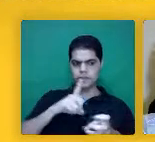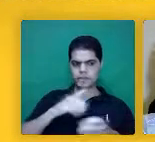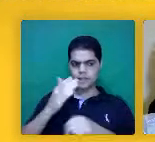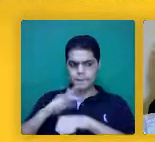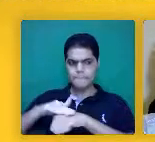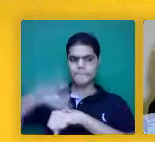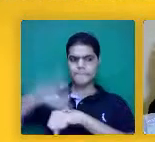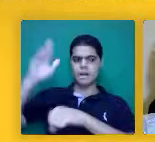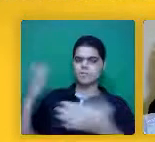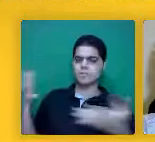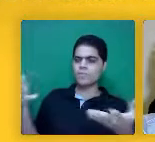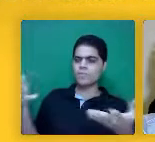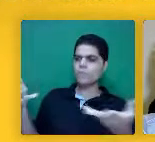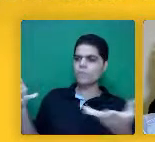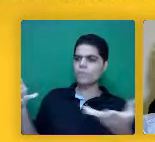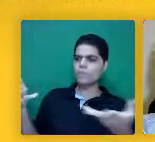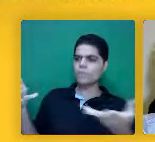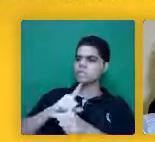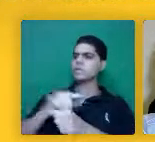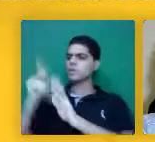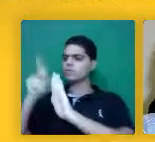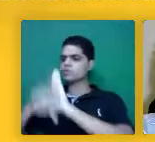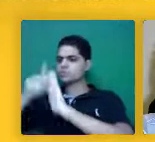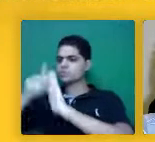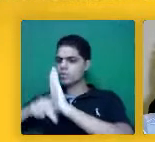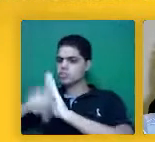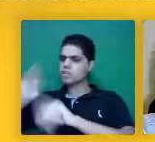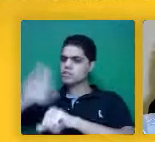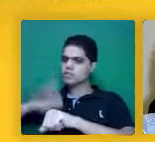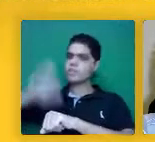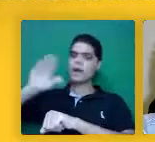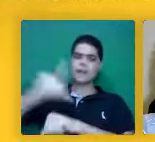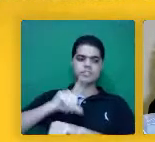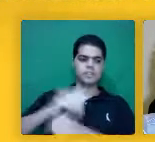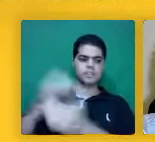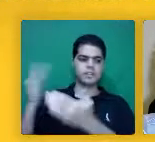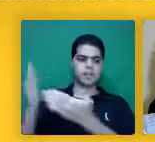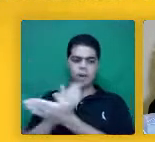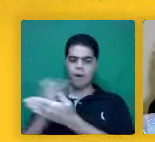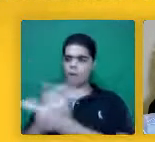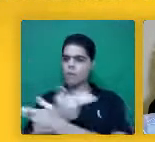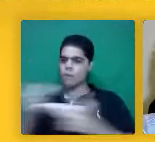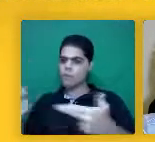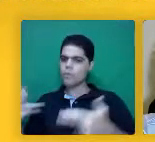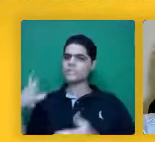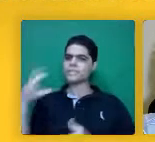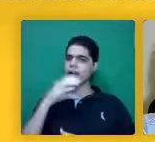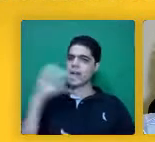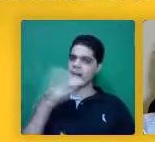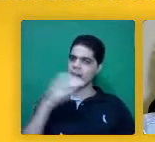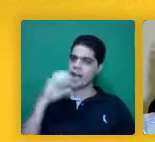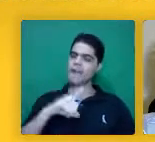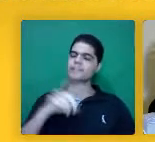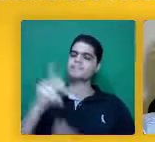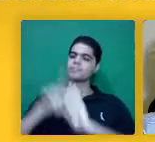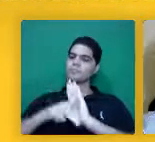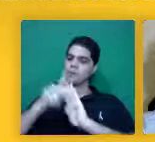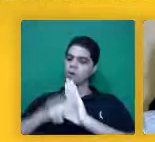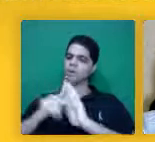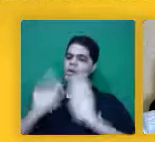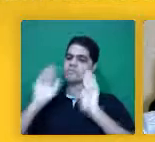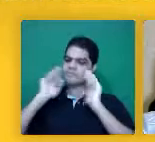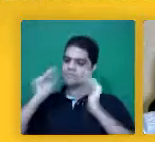vezes o projeto ficou em 14º lugar, sim, ele terá a oportunidade de ser acelerado. Então, esses programas, eles vão ver ali todos